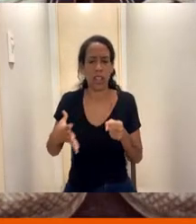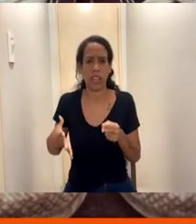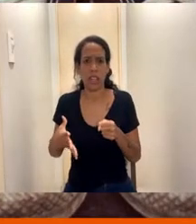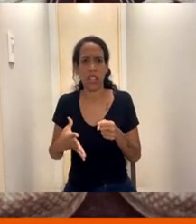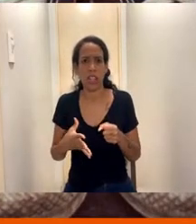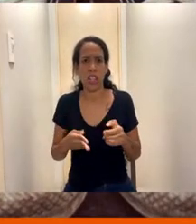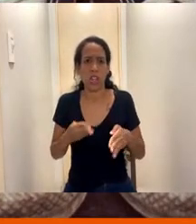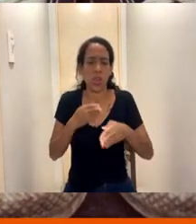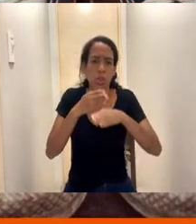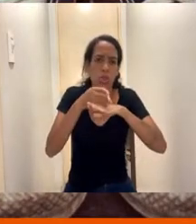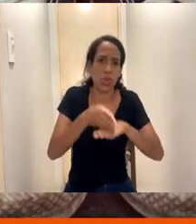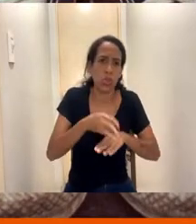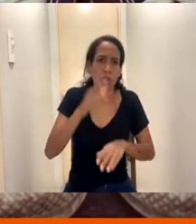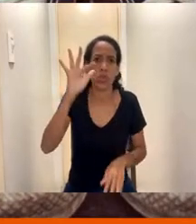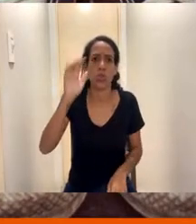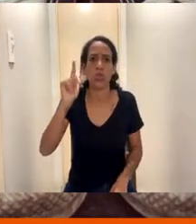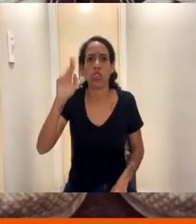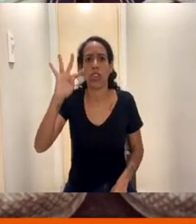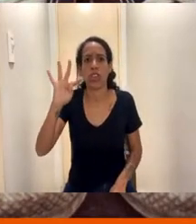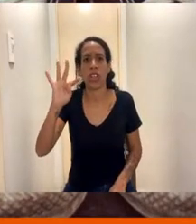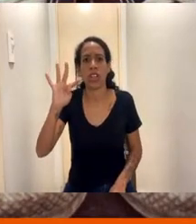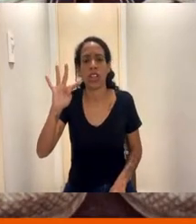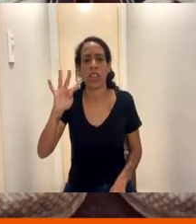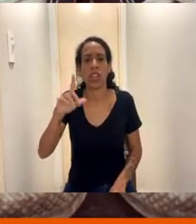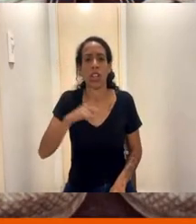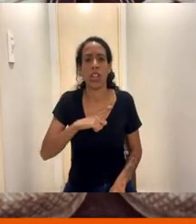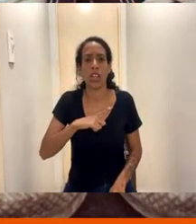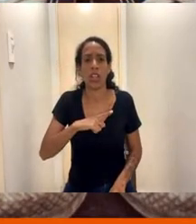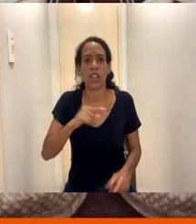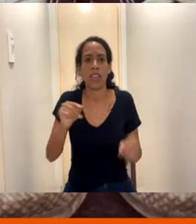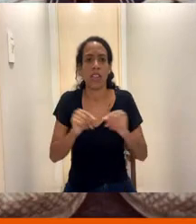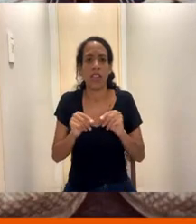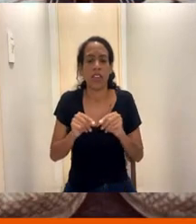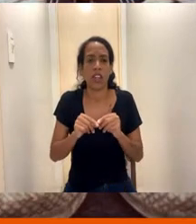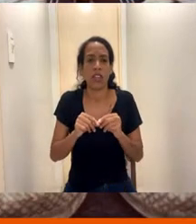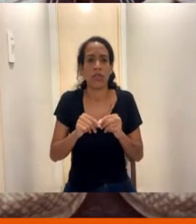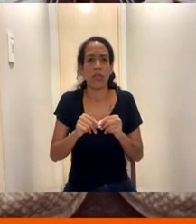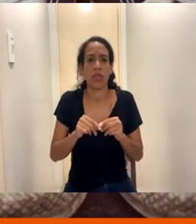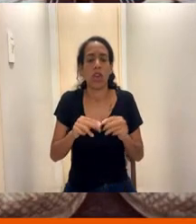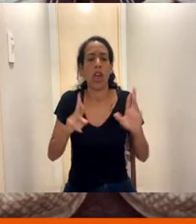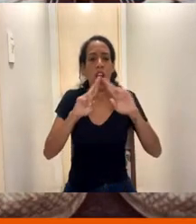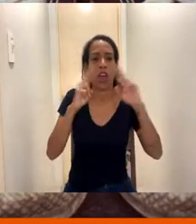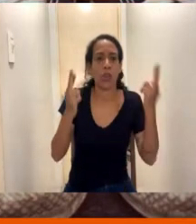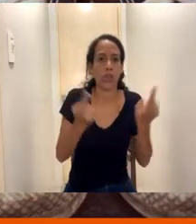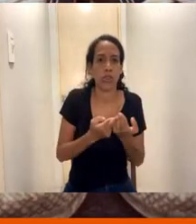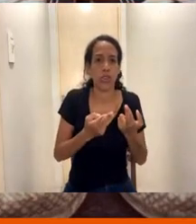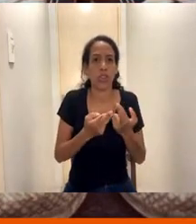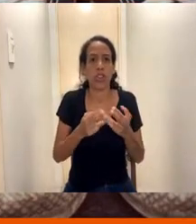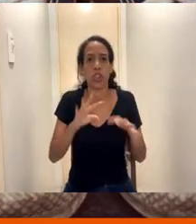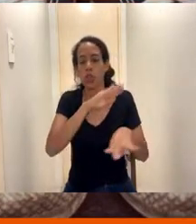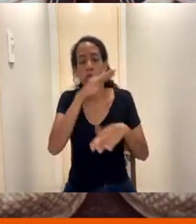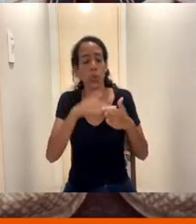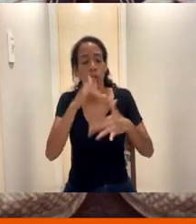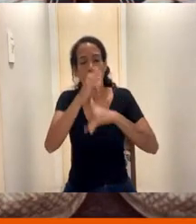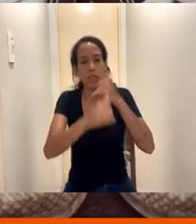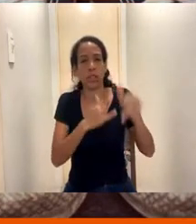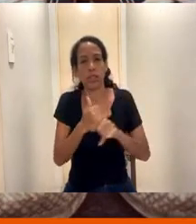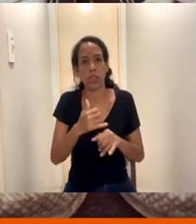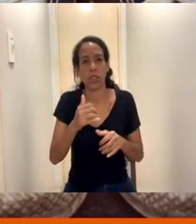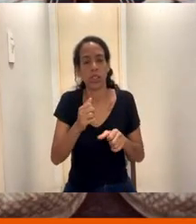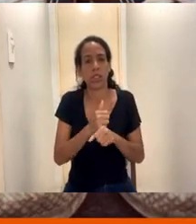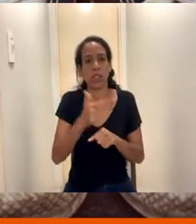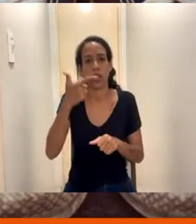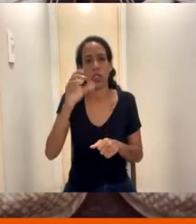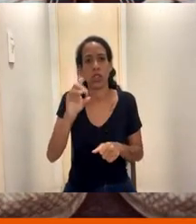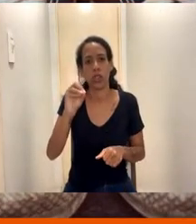impôs, o GT Medidas Socioeducativas realizou diversas reuniões no formato remoto nos anos de